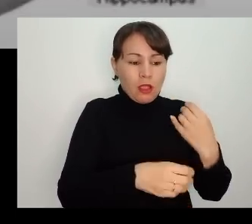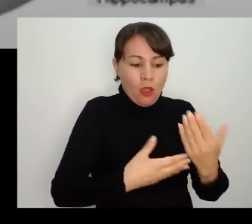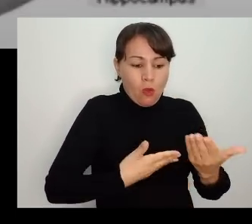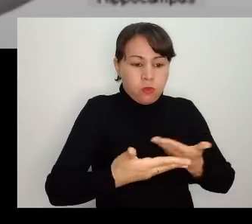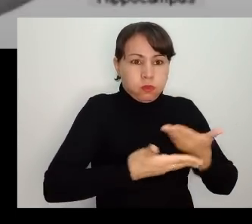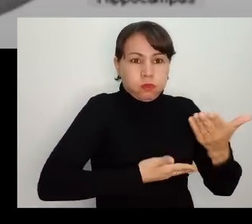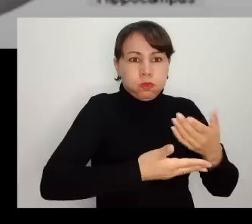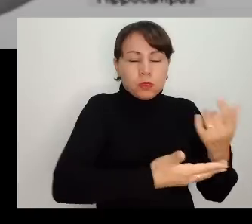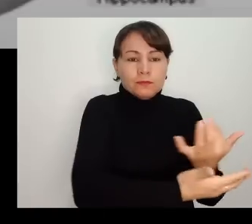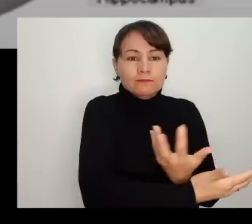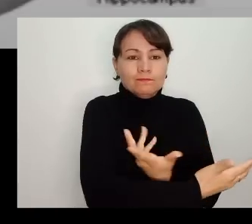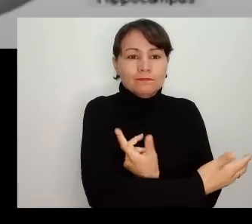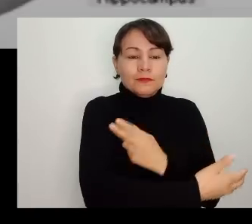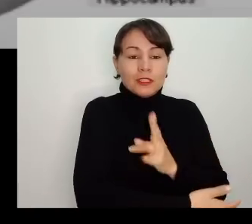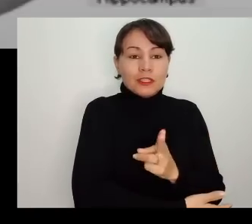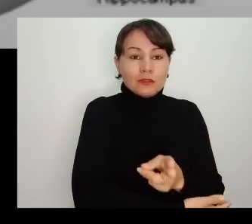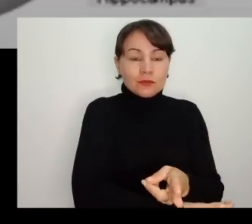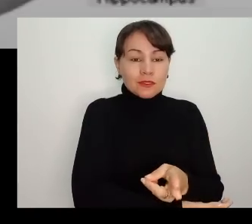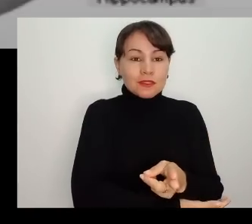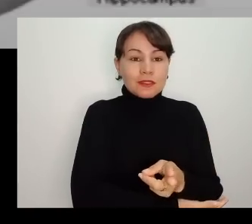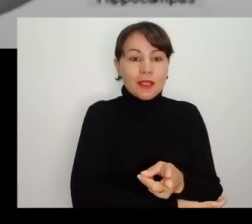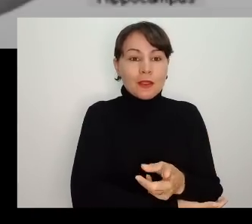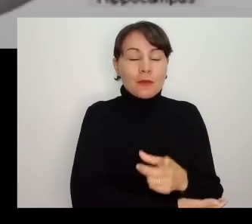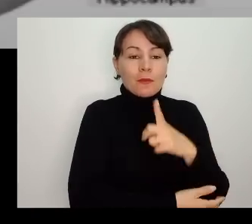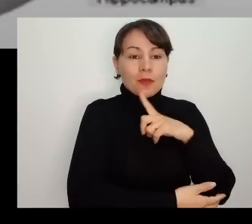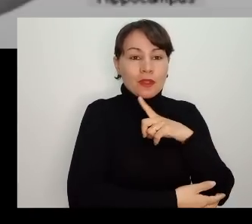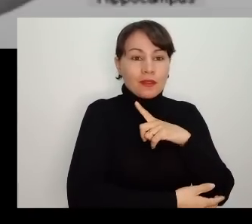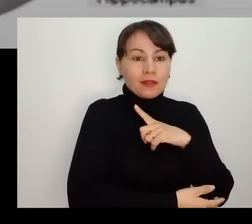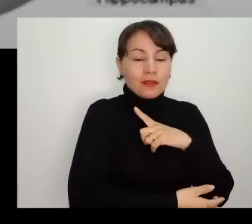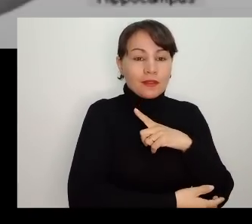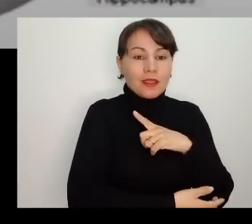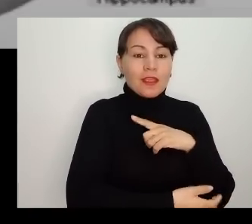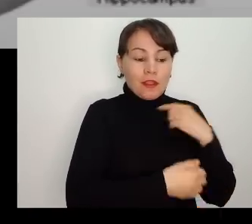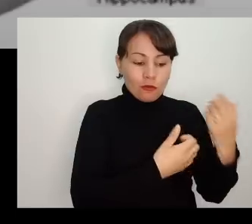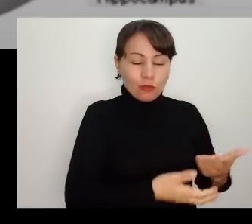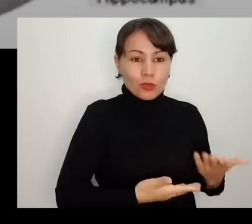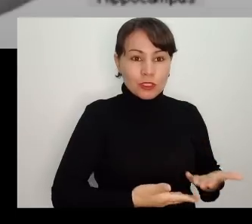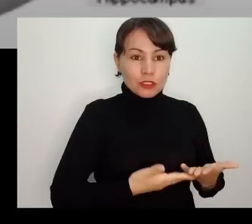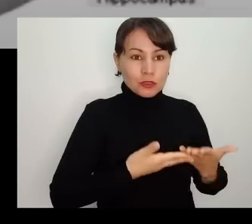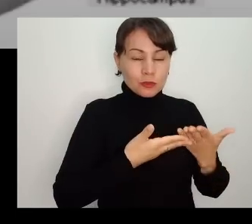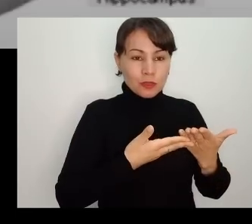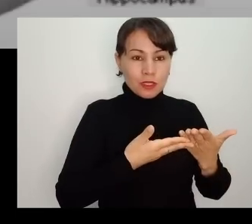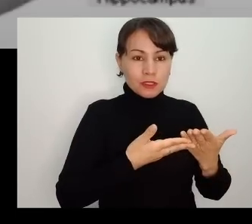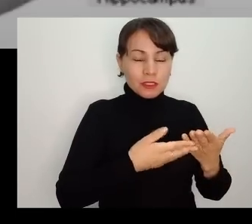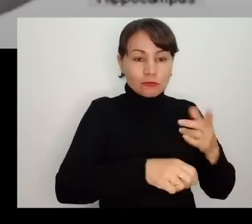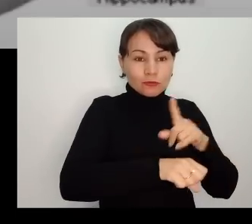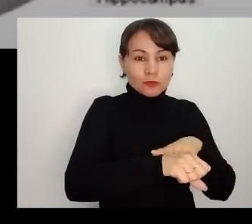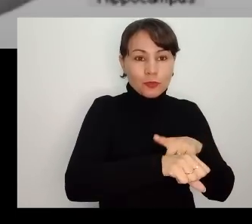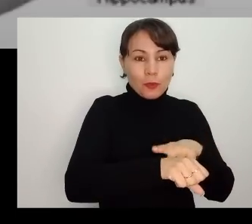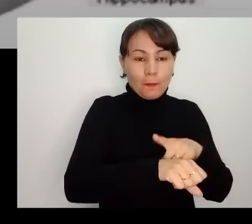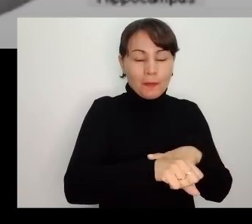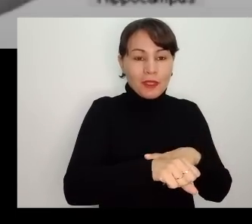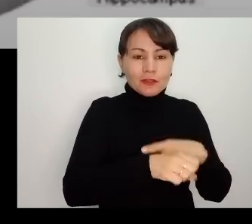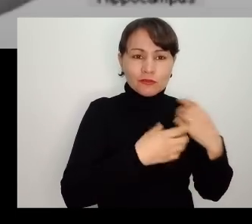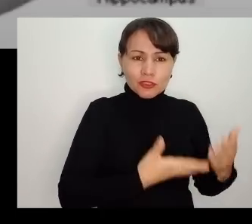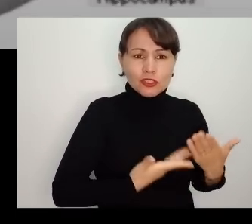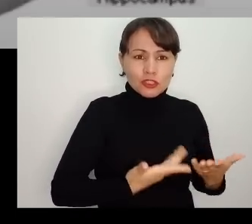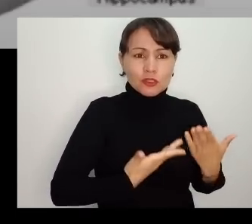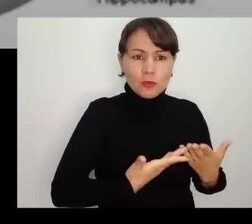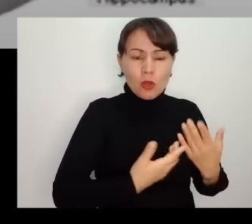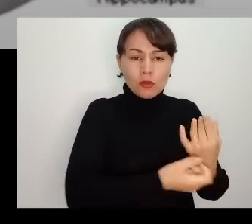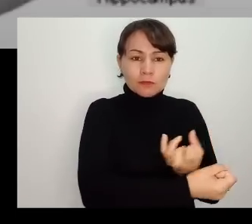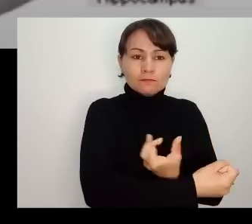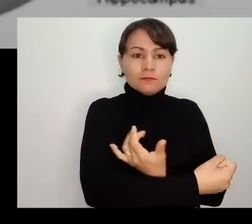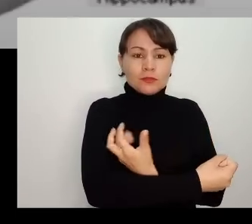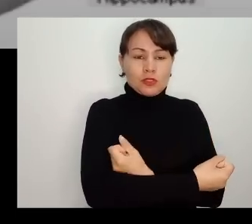as emoções. Então, sempre que tiver uma estimulação, um evento que